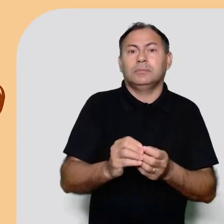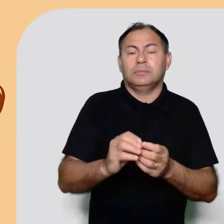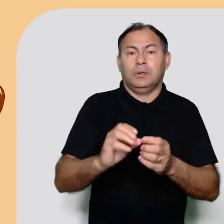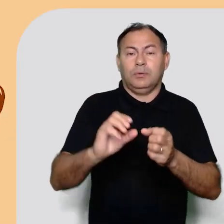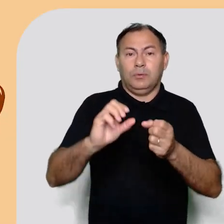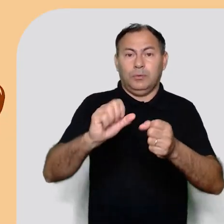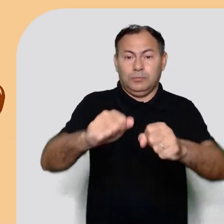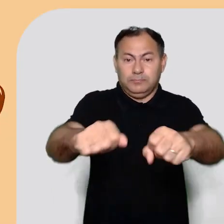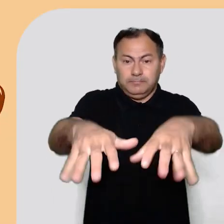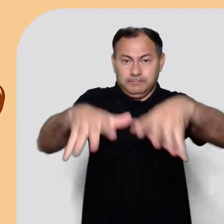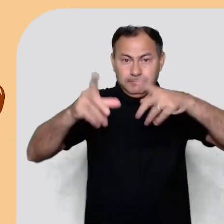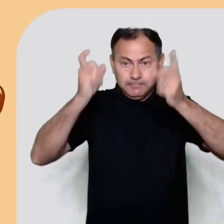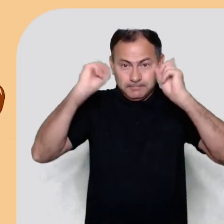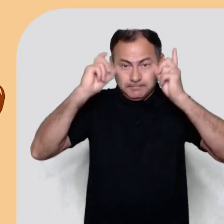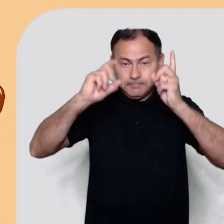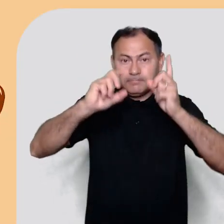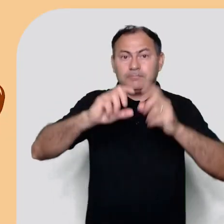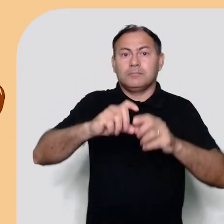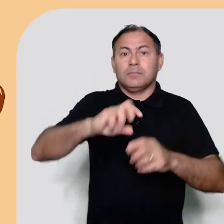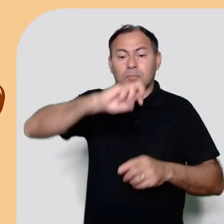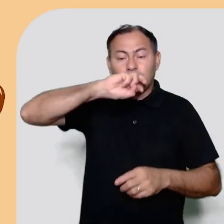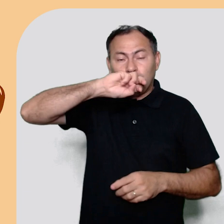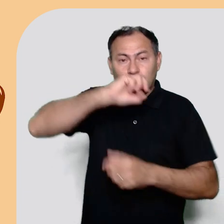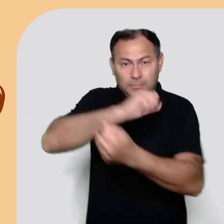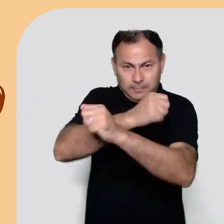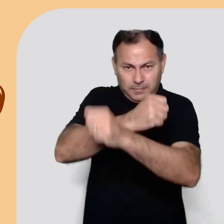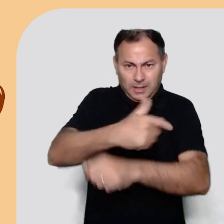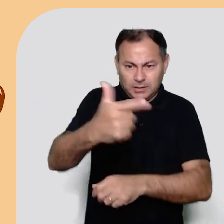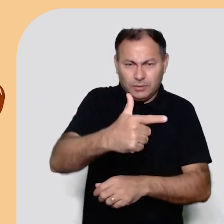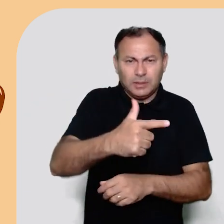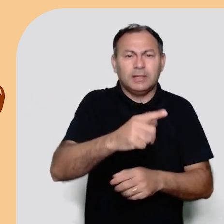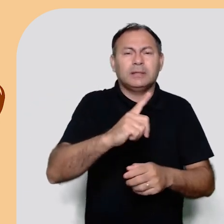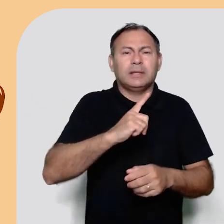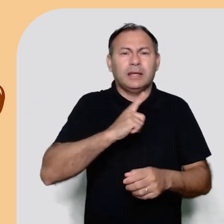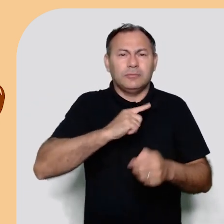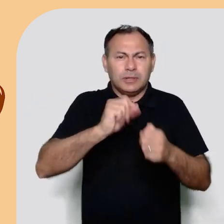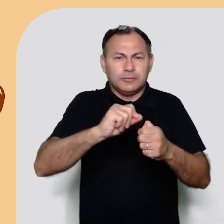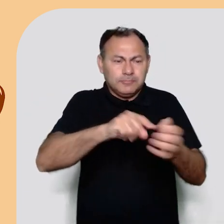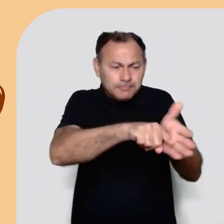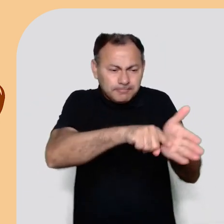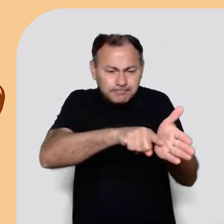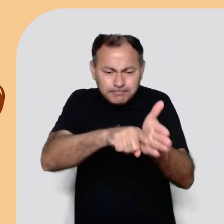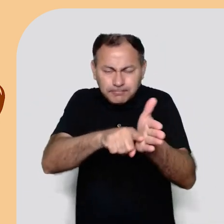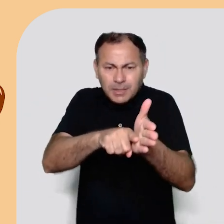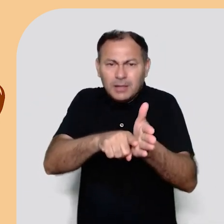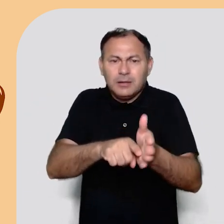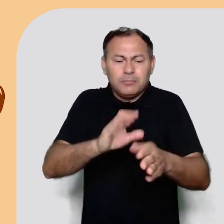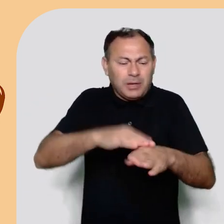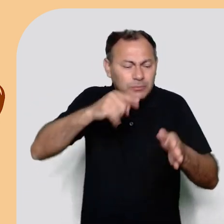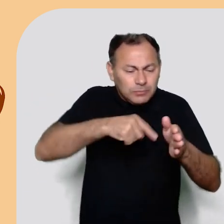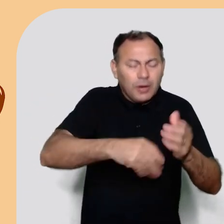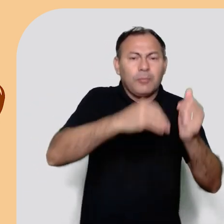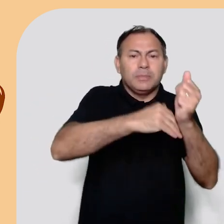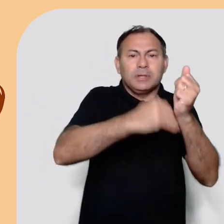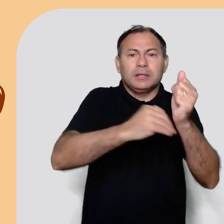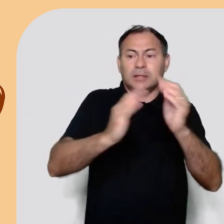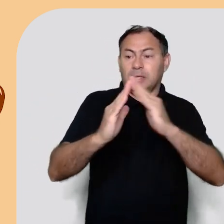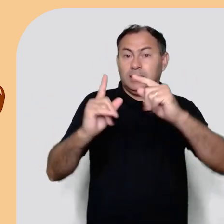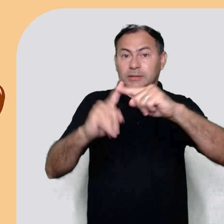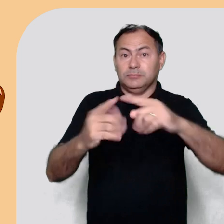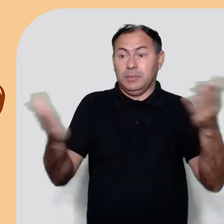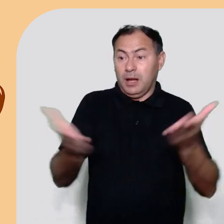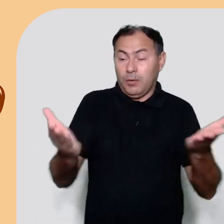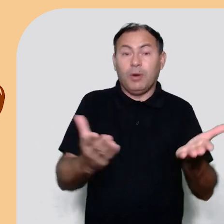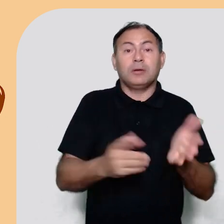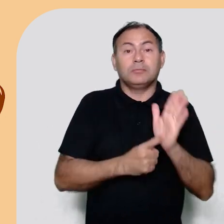Concílio do Vaticano II, tendo investigado mais profundamente o mistério da Igreja, não hesita